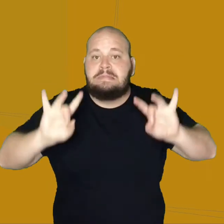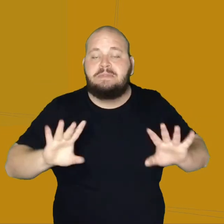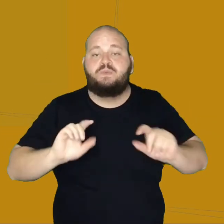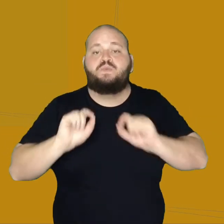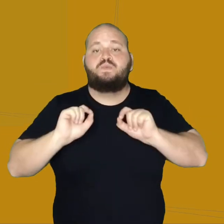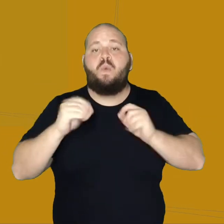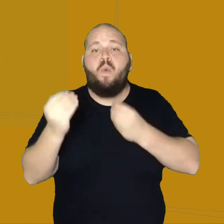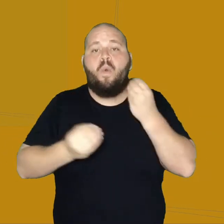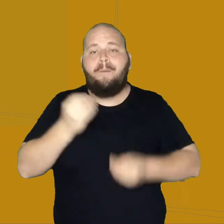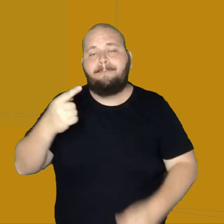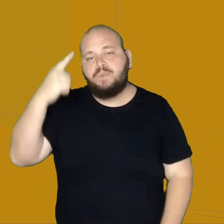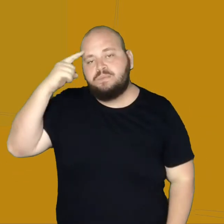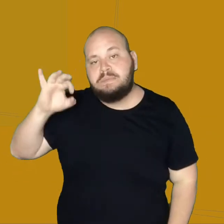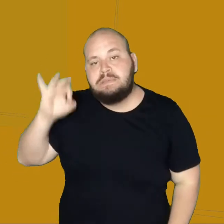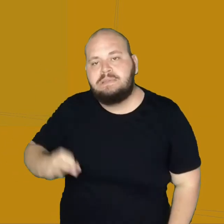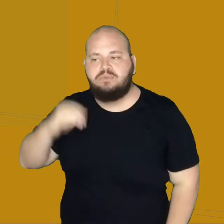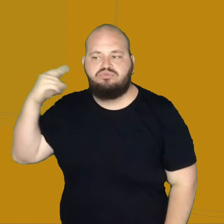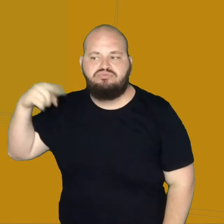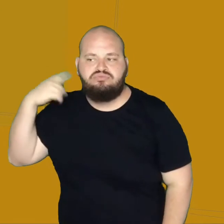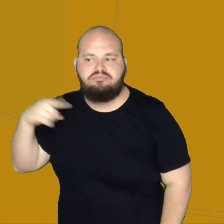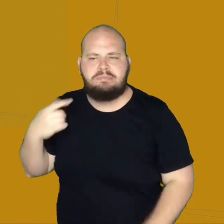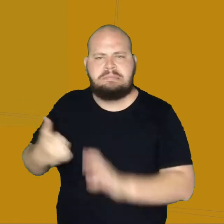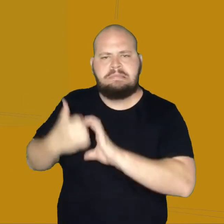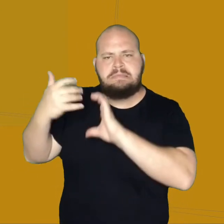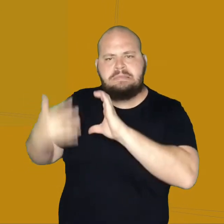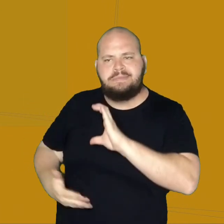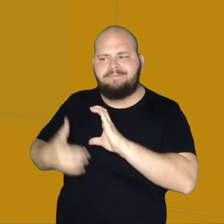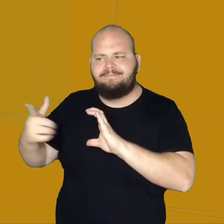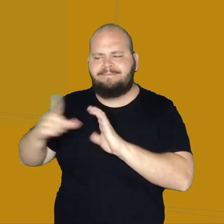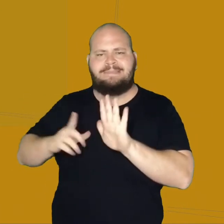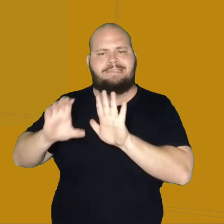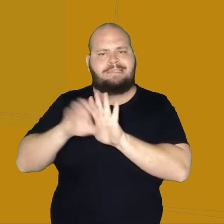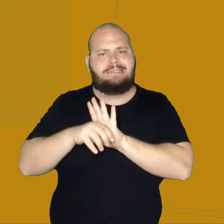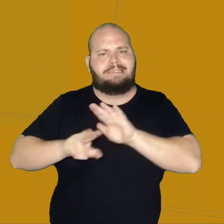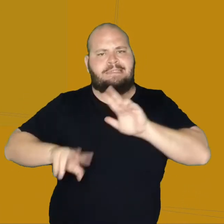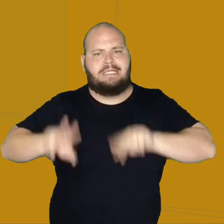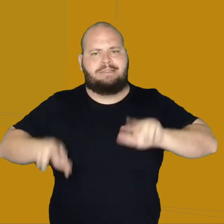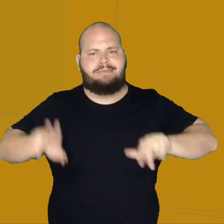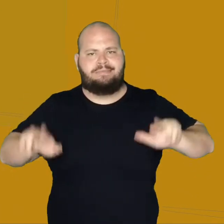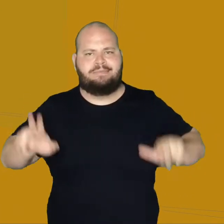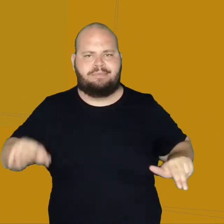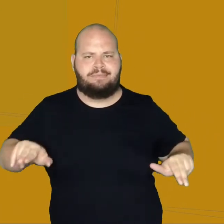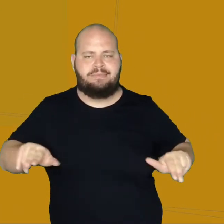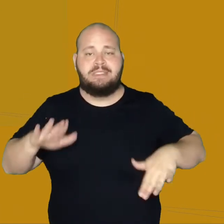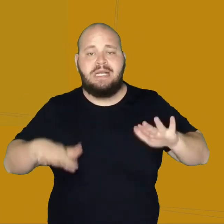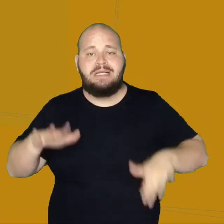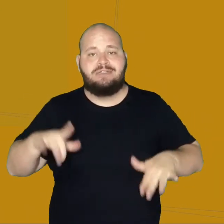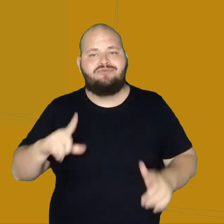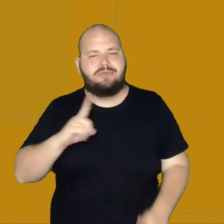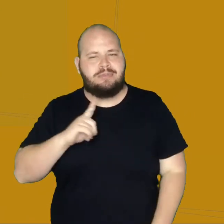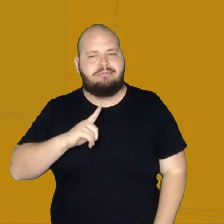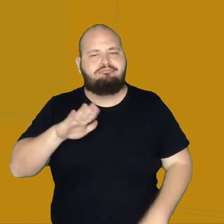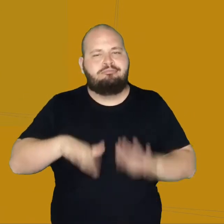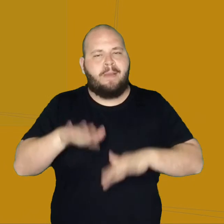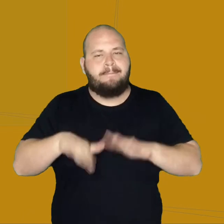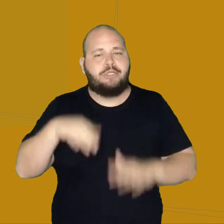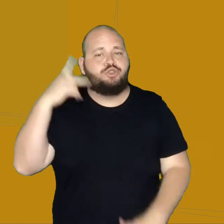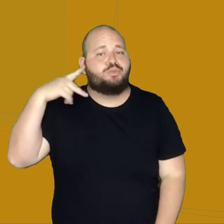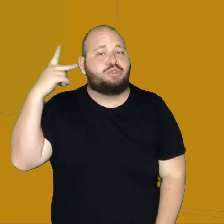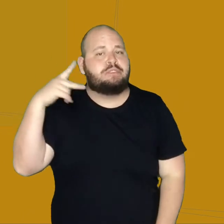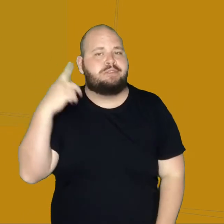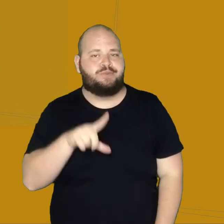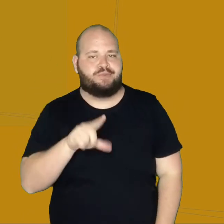envolve grandeza e importância. A crônica histórica foi uma importante tradição medieval na Europa que teve expressão em Portugal